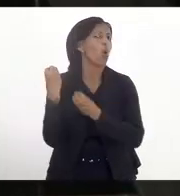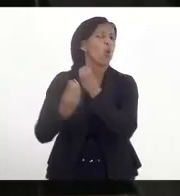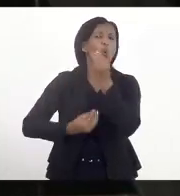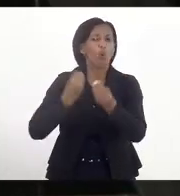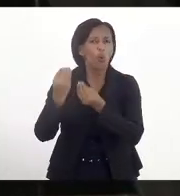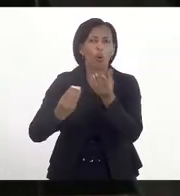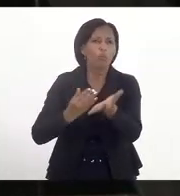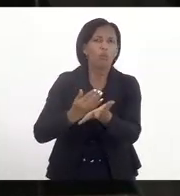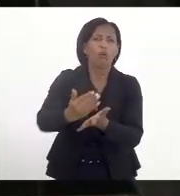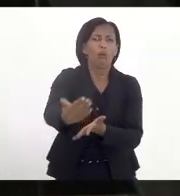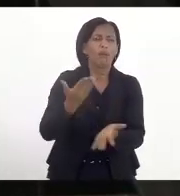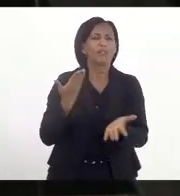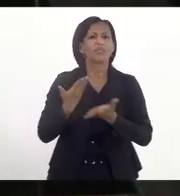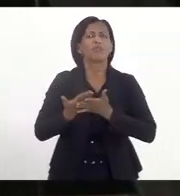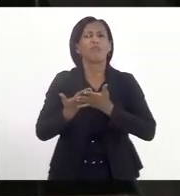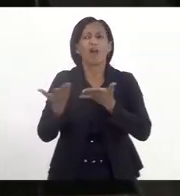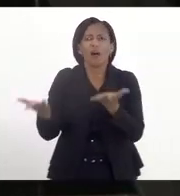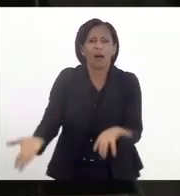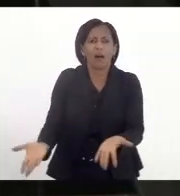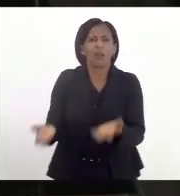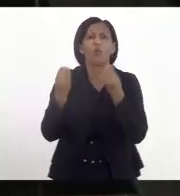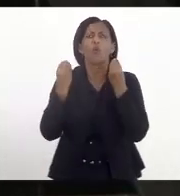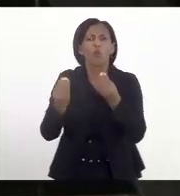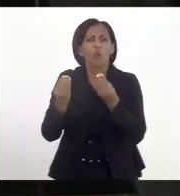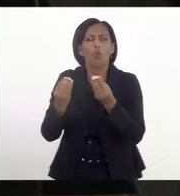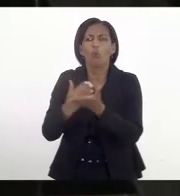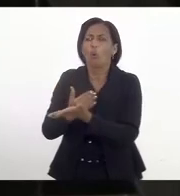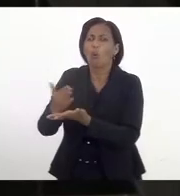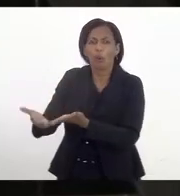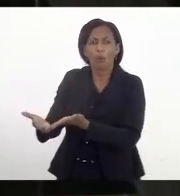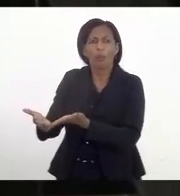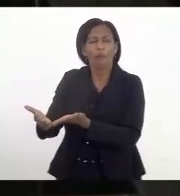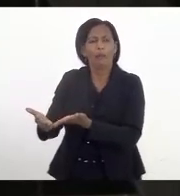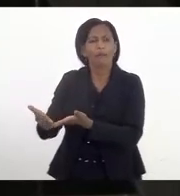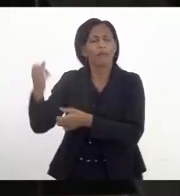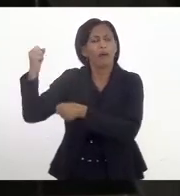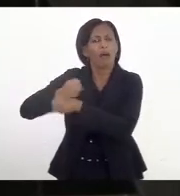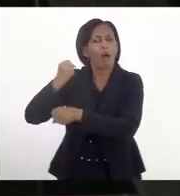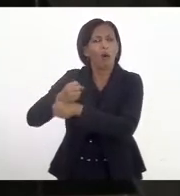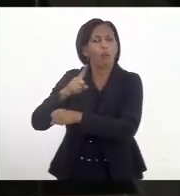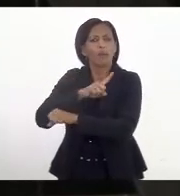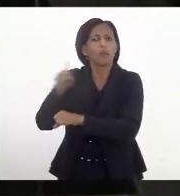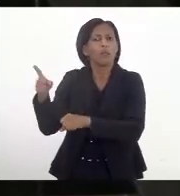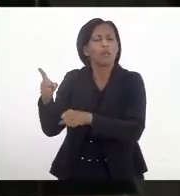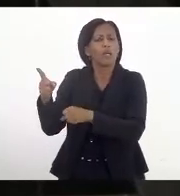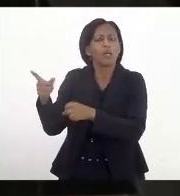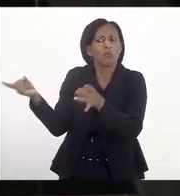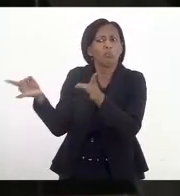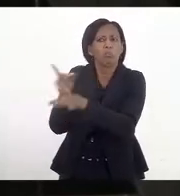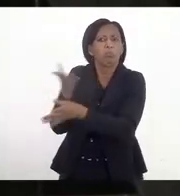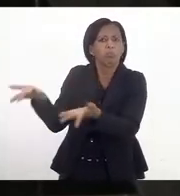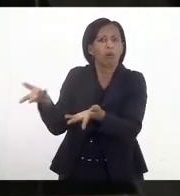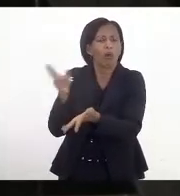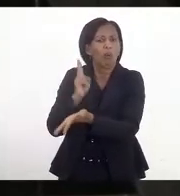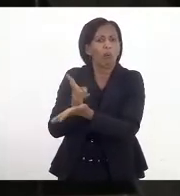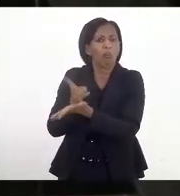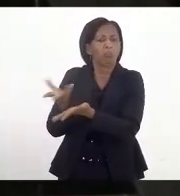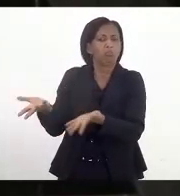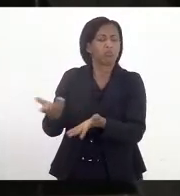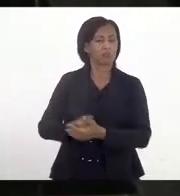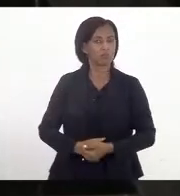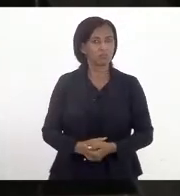inicia isso e não se concluir a crítica era essa então isso foi